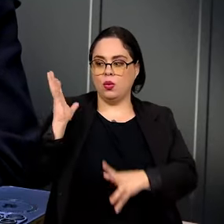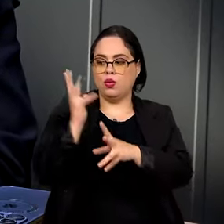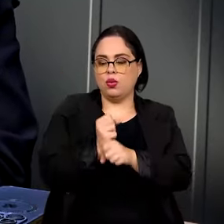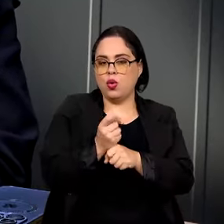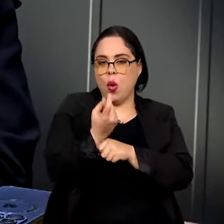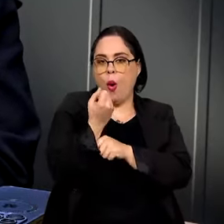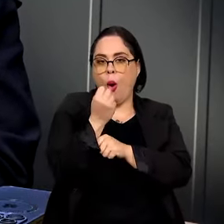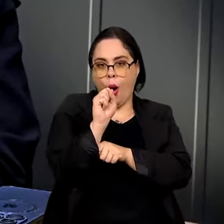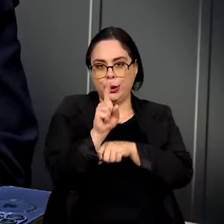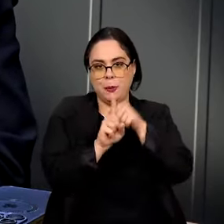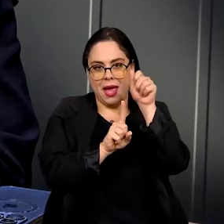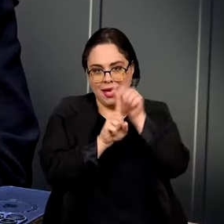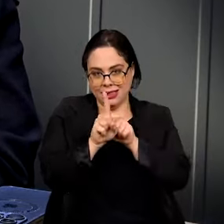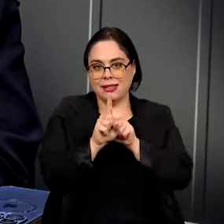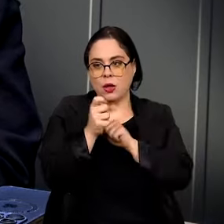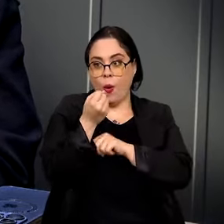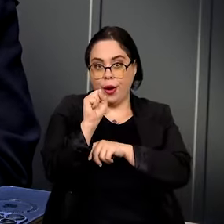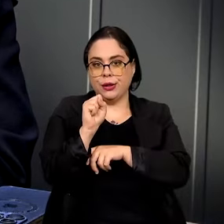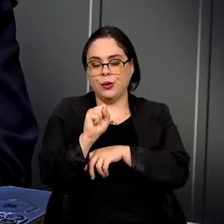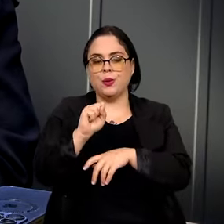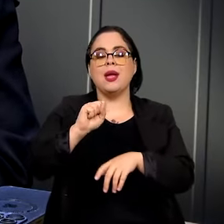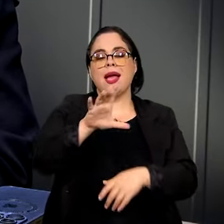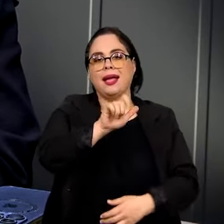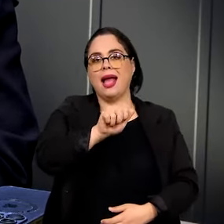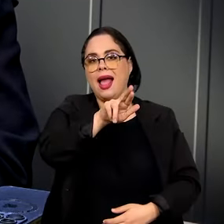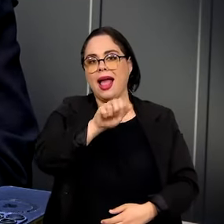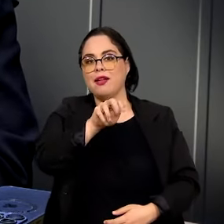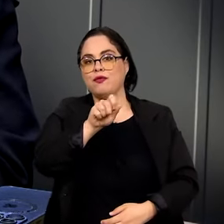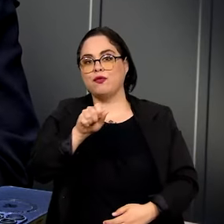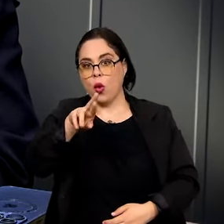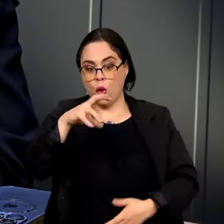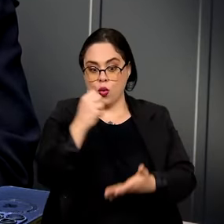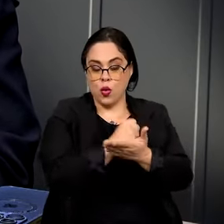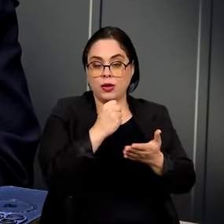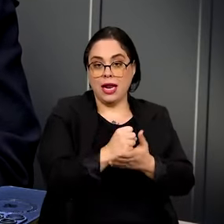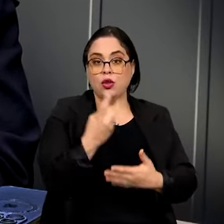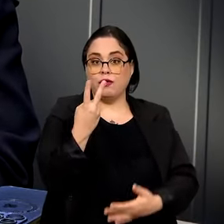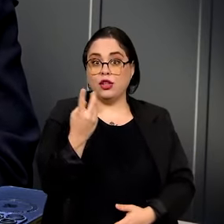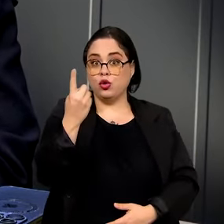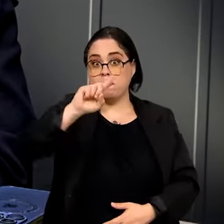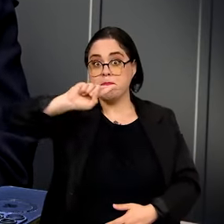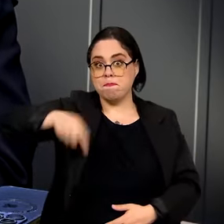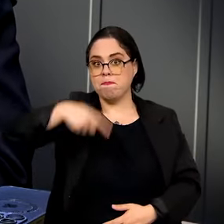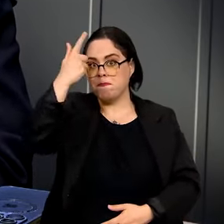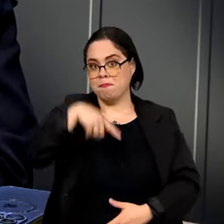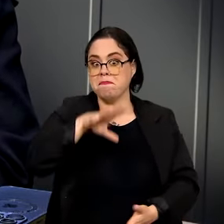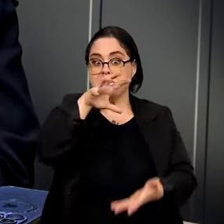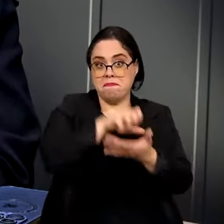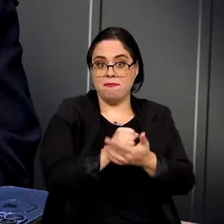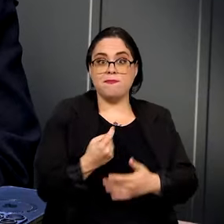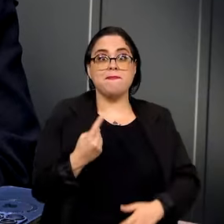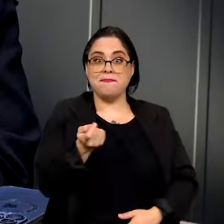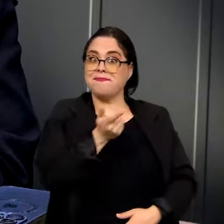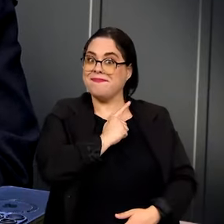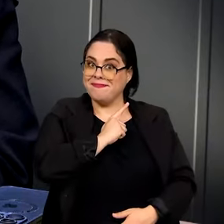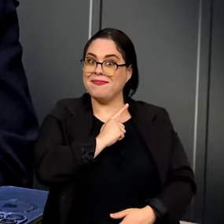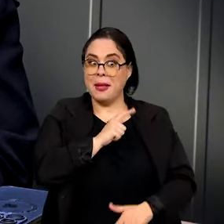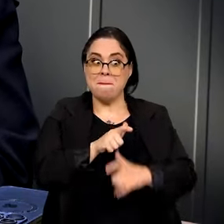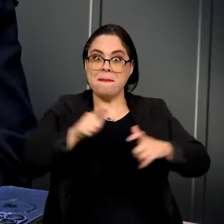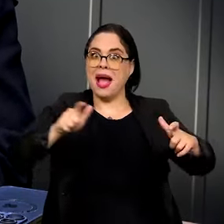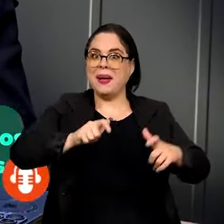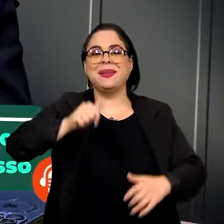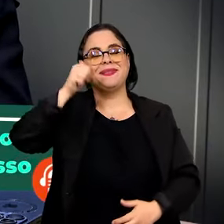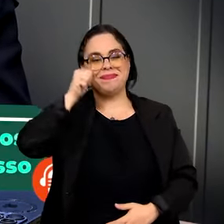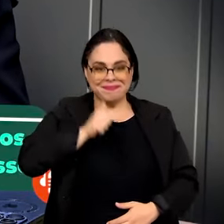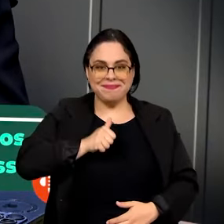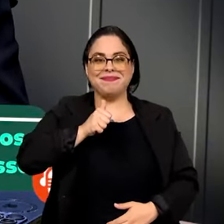últimos 8 meses a o carrefu contratou 21.000 pessoas oriundas do cadastro único e a